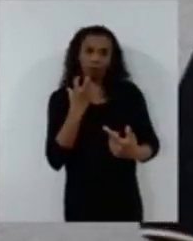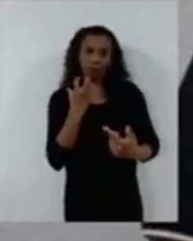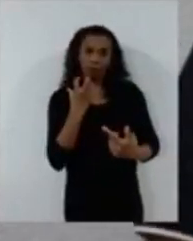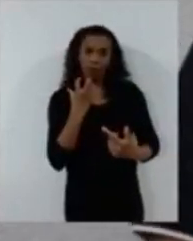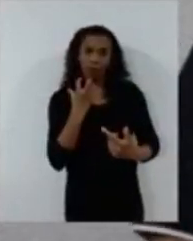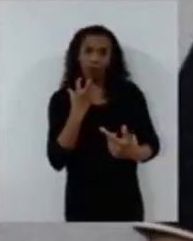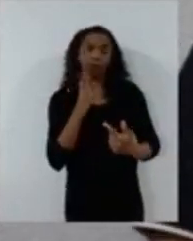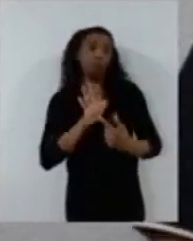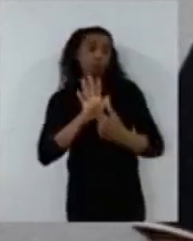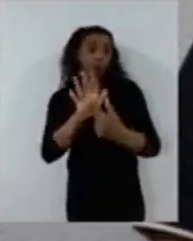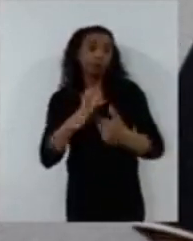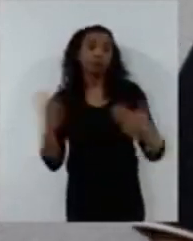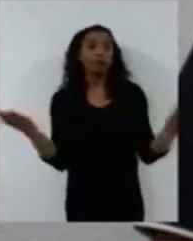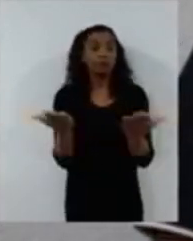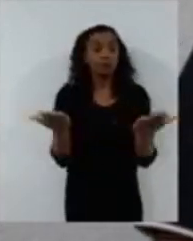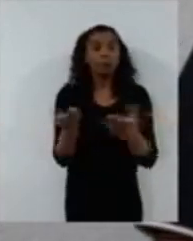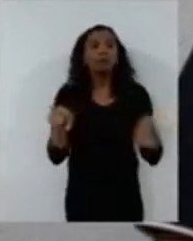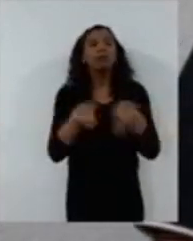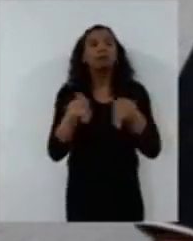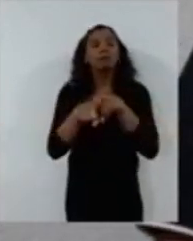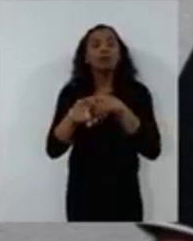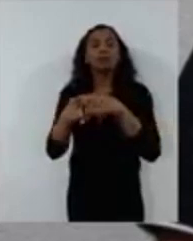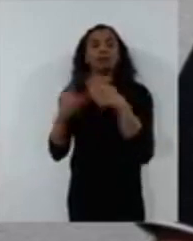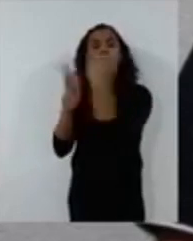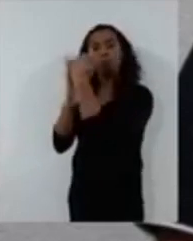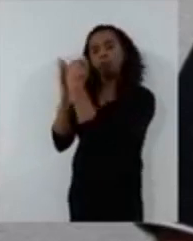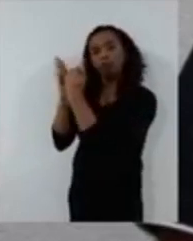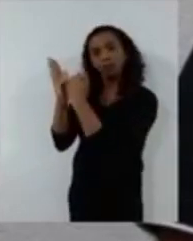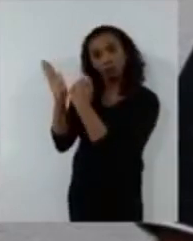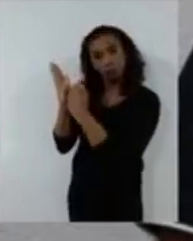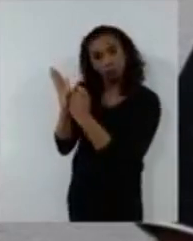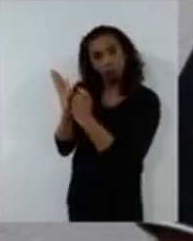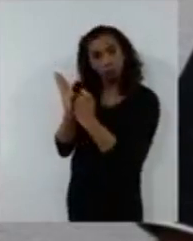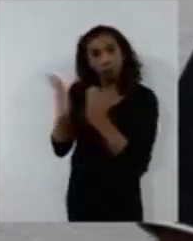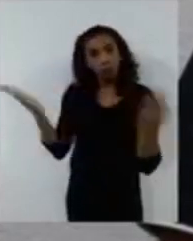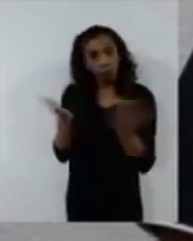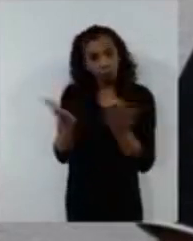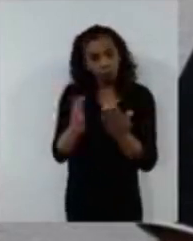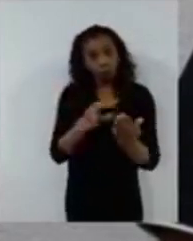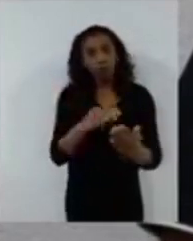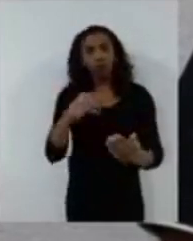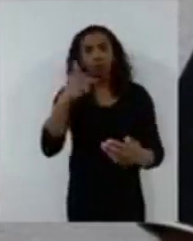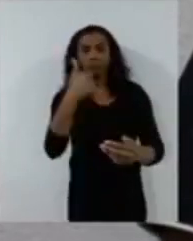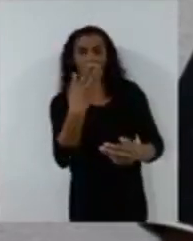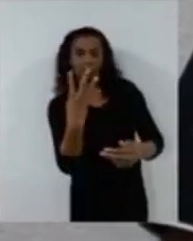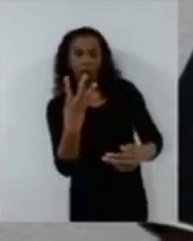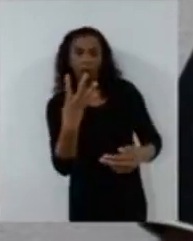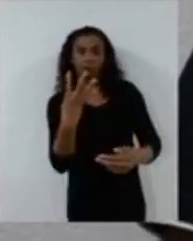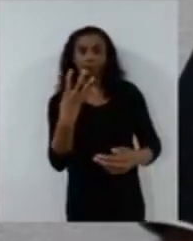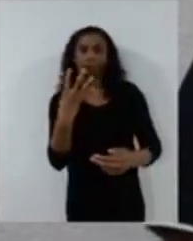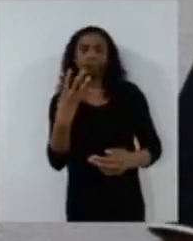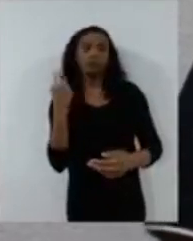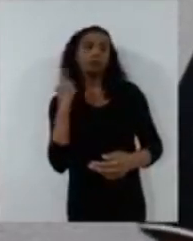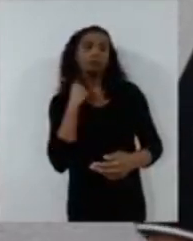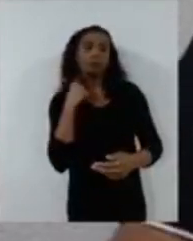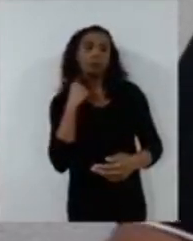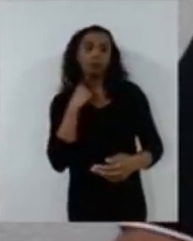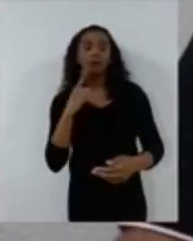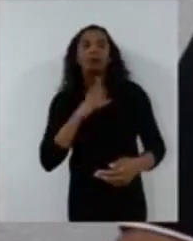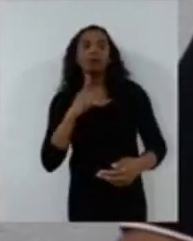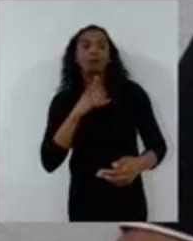Eu trago aqui o boletim atualizado para hoje, 14 de maio. Nós temos casos